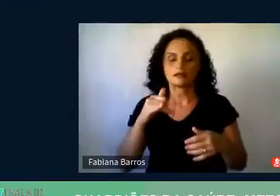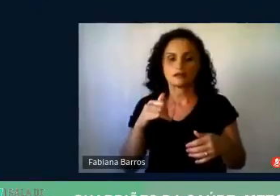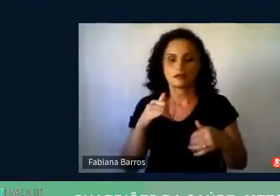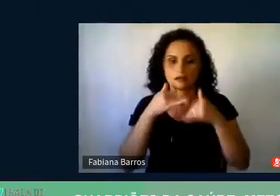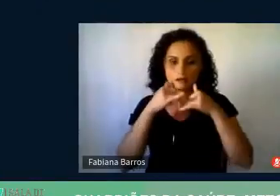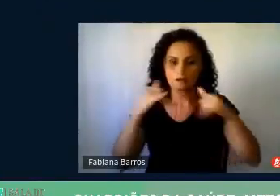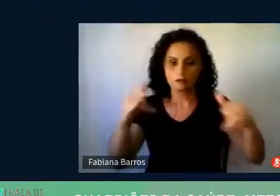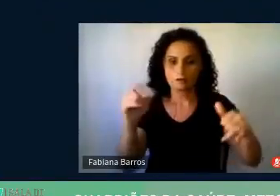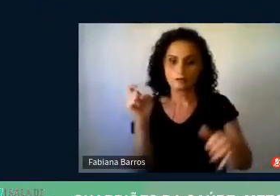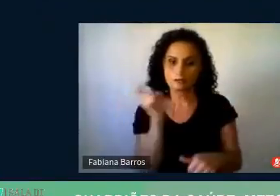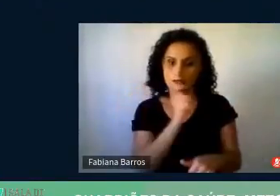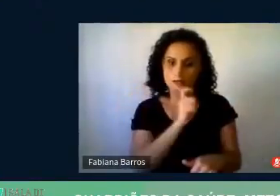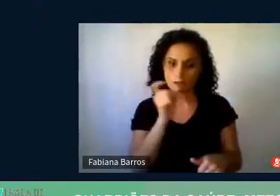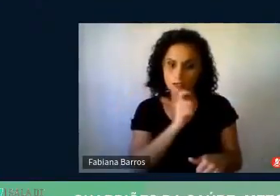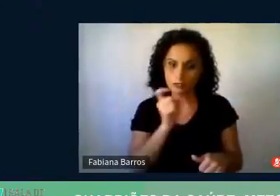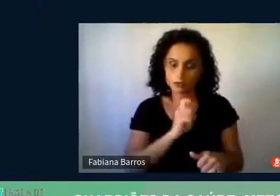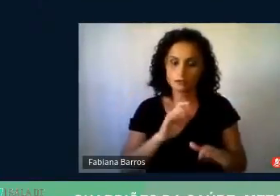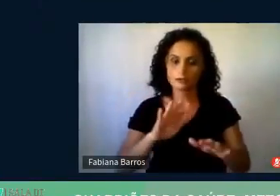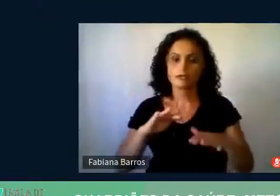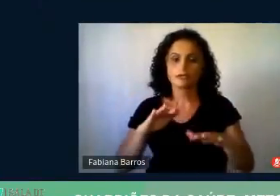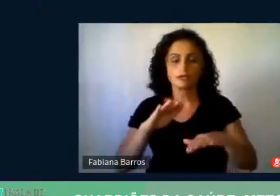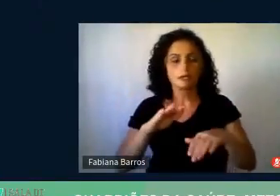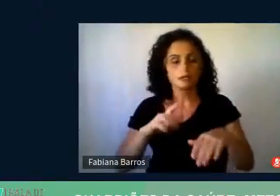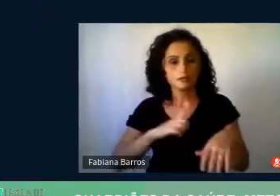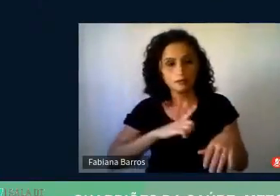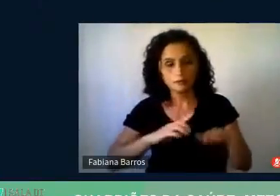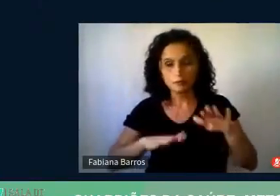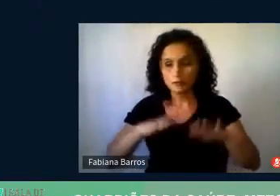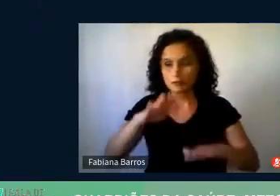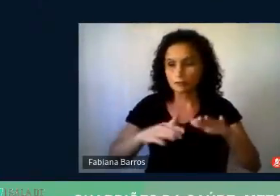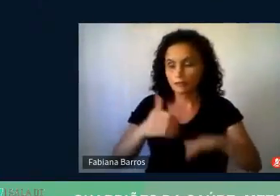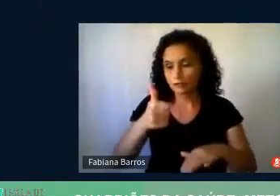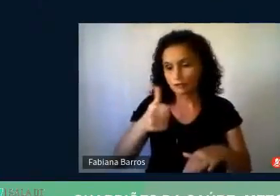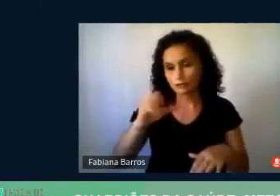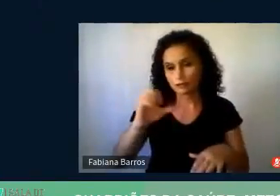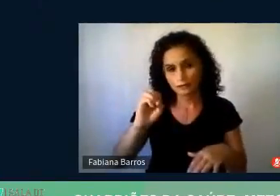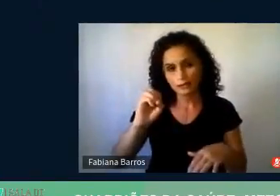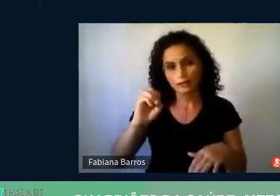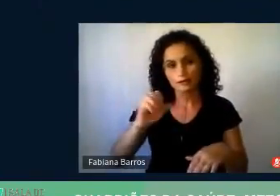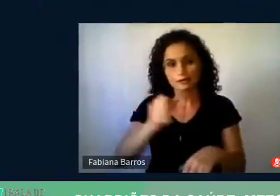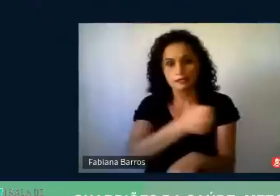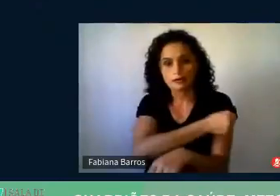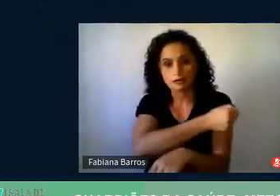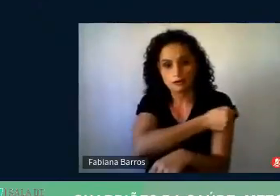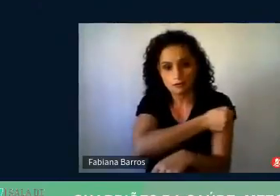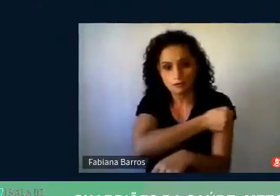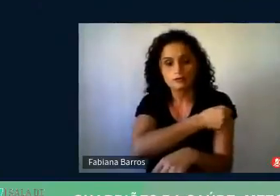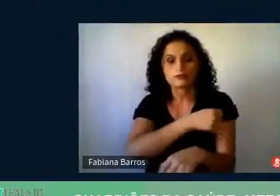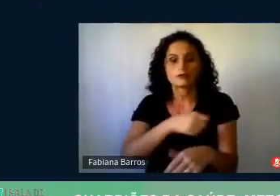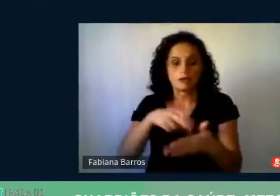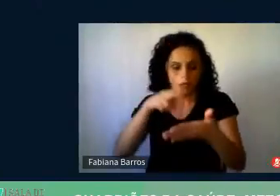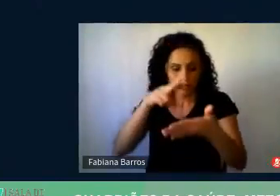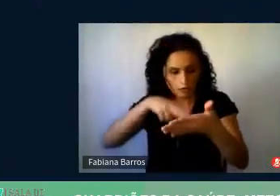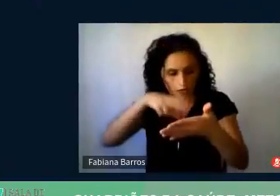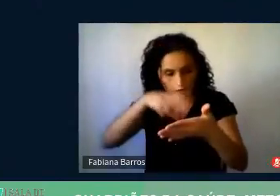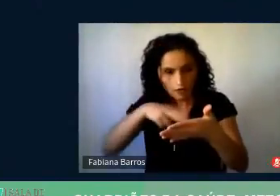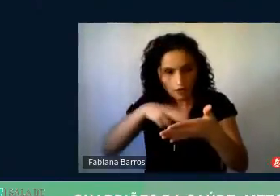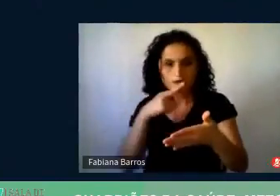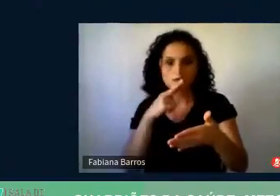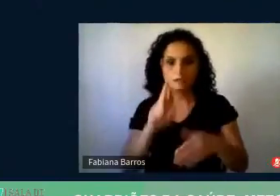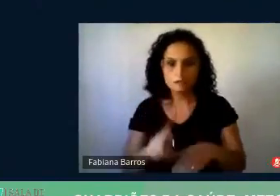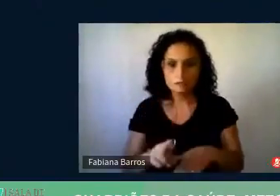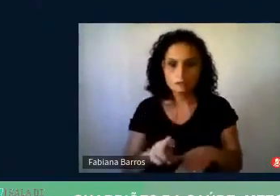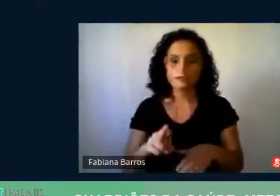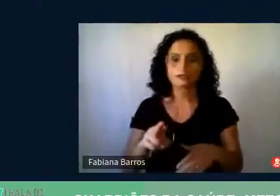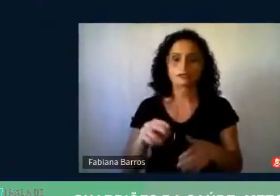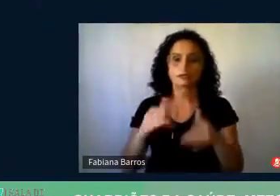grupo grande de alunos, mais de 10 alunos, que está o dia inteiro lendo os artigos científicos e respondendo essas perguntas para garantir que não fique nenhuma